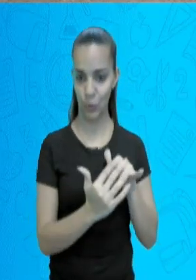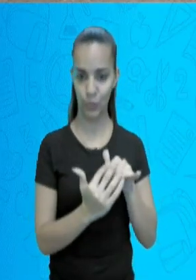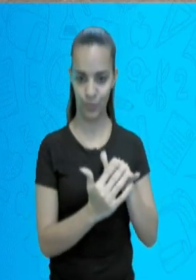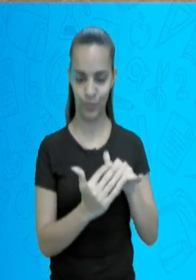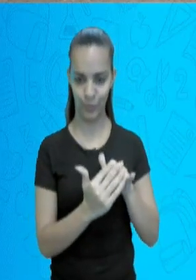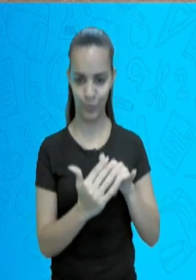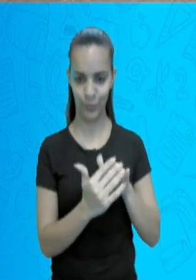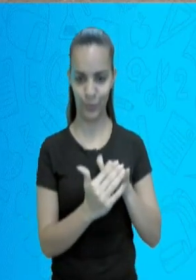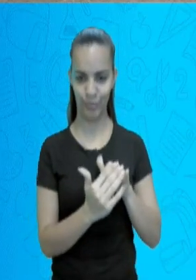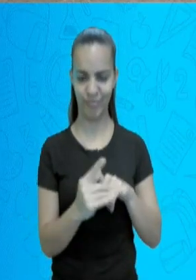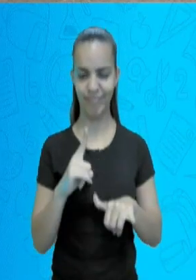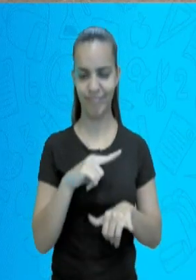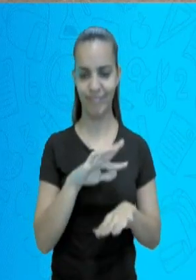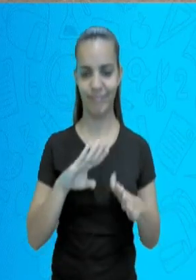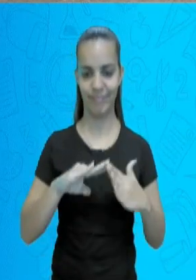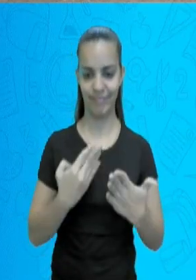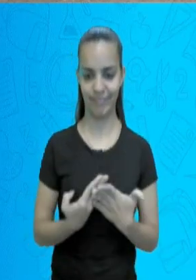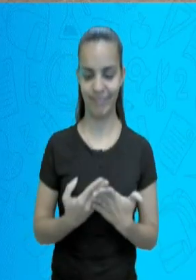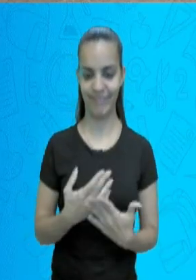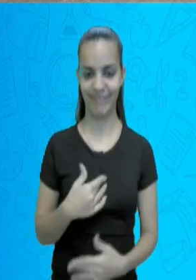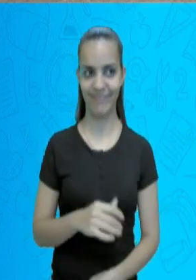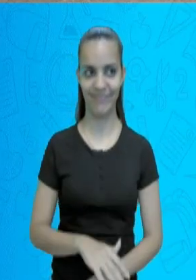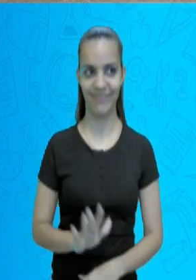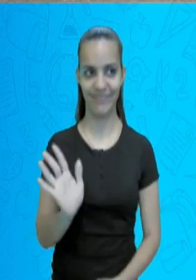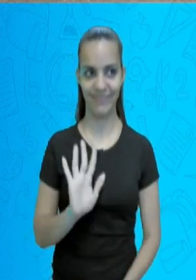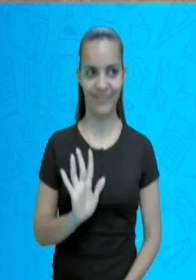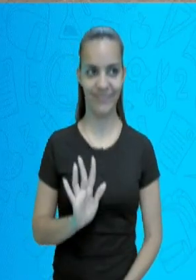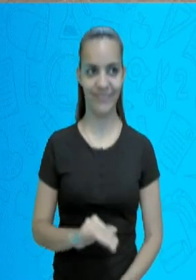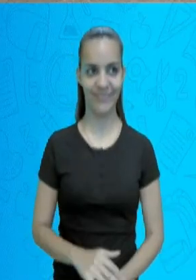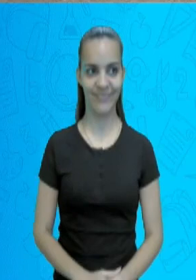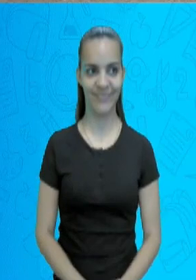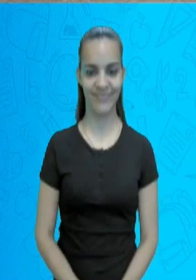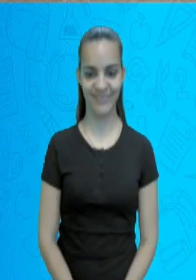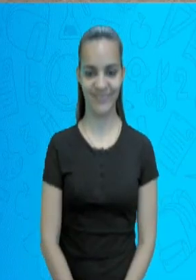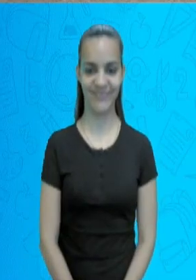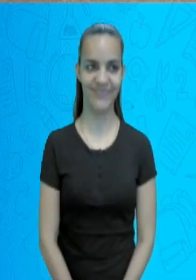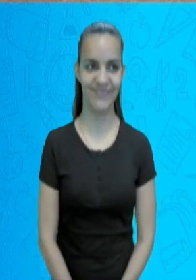canal YouTube. Ok? Perdão,